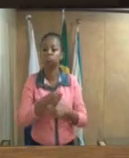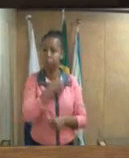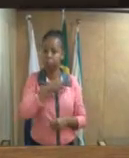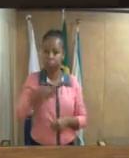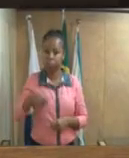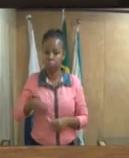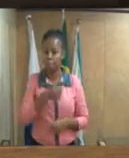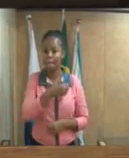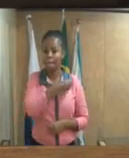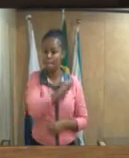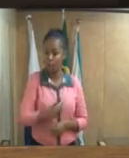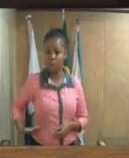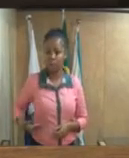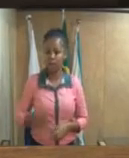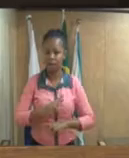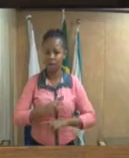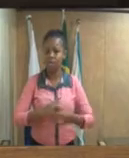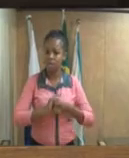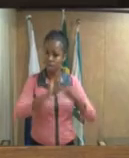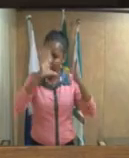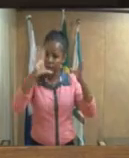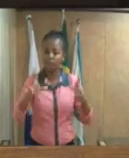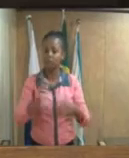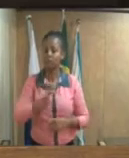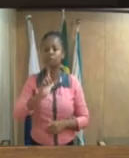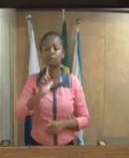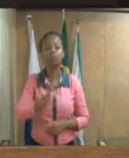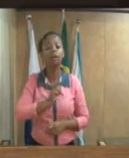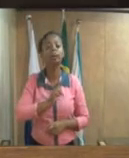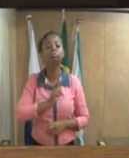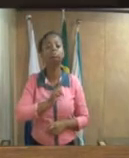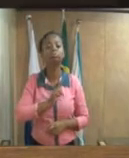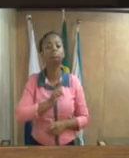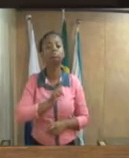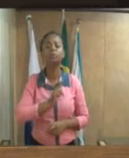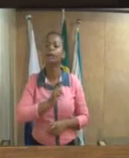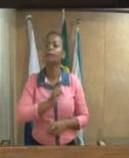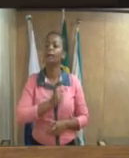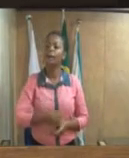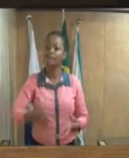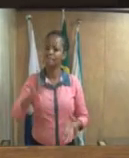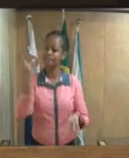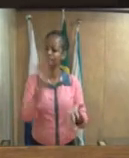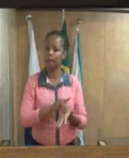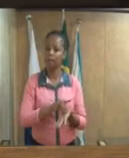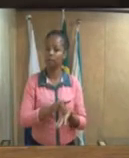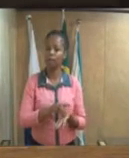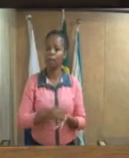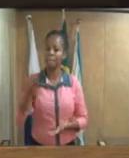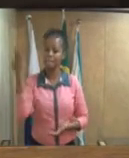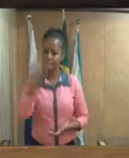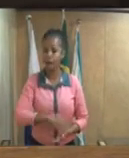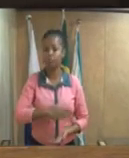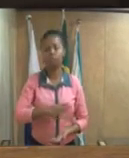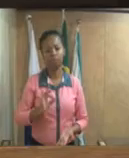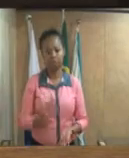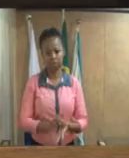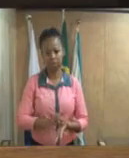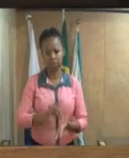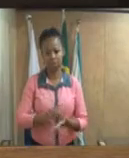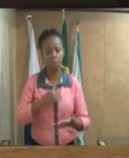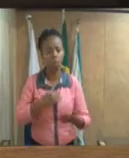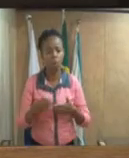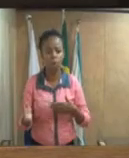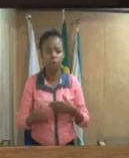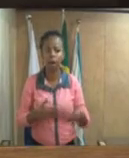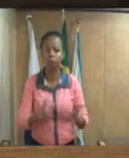né, para que haja, para que tenha validade qualquer ato, há necessidade de que ele